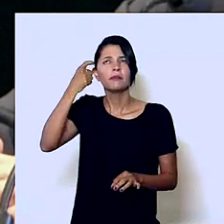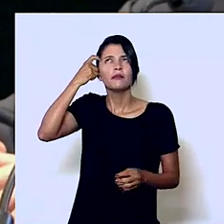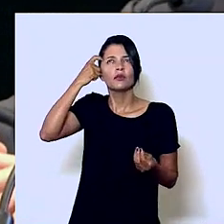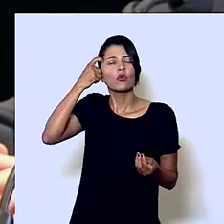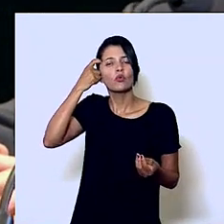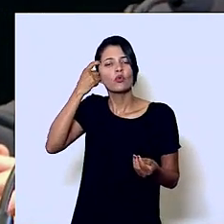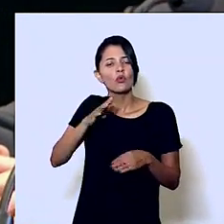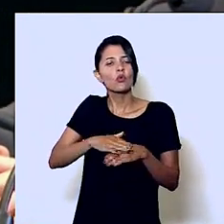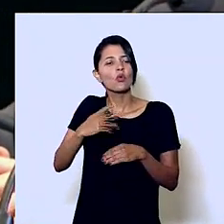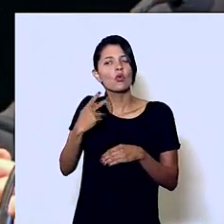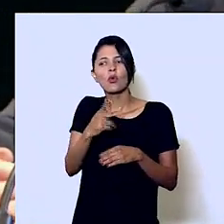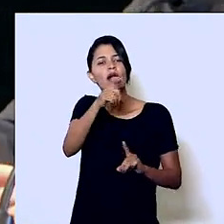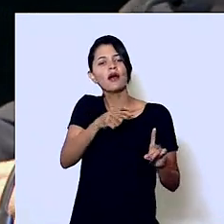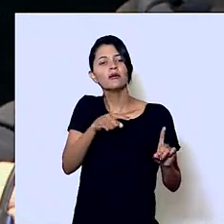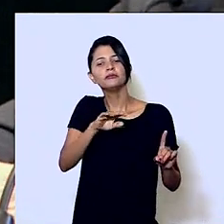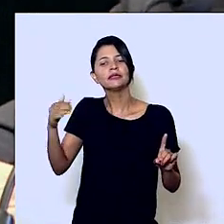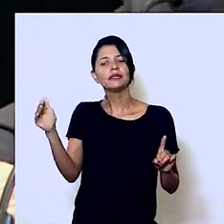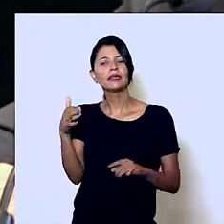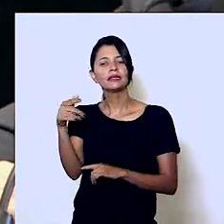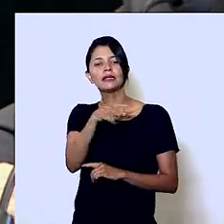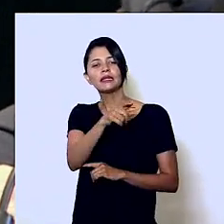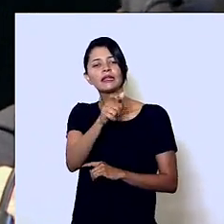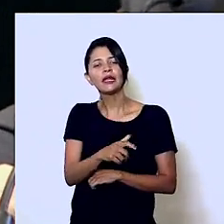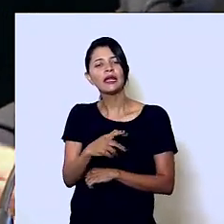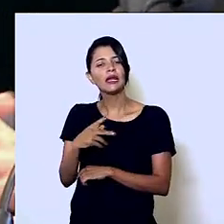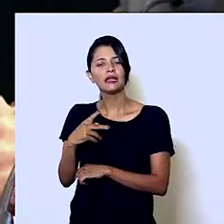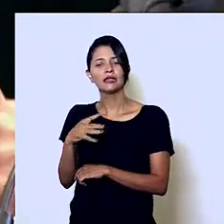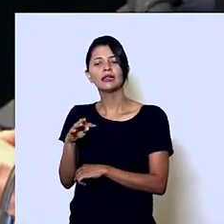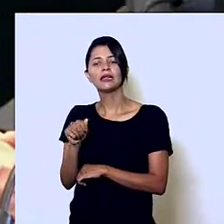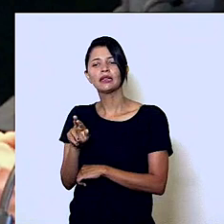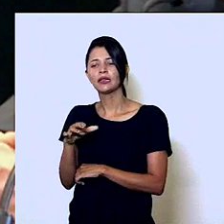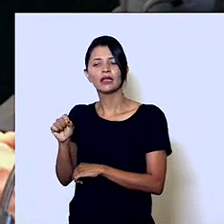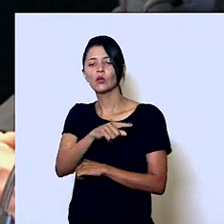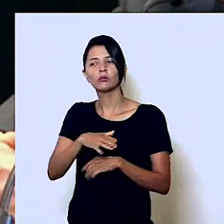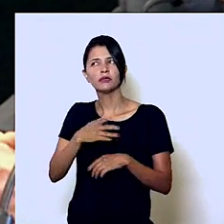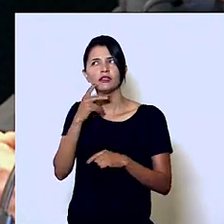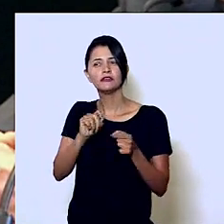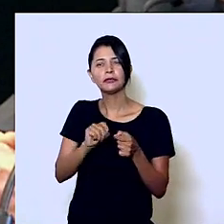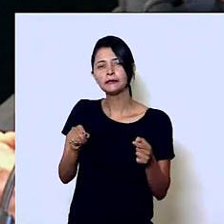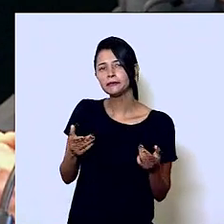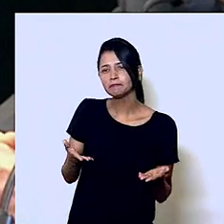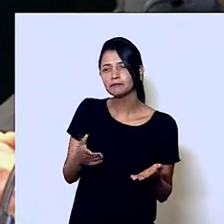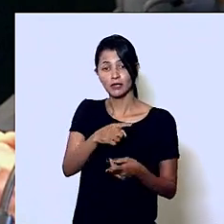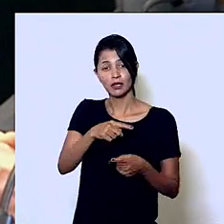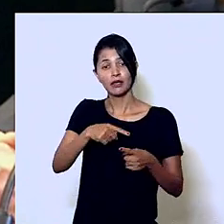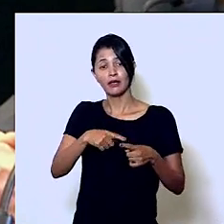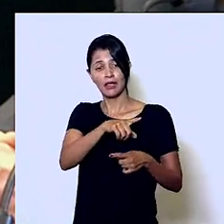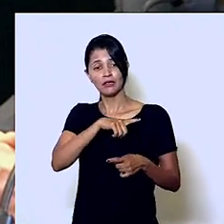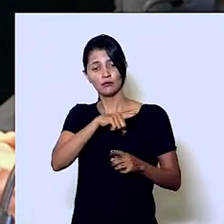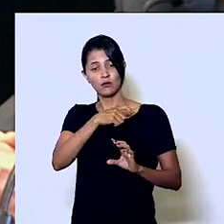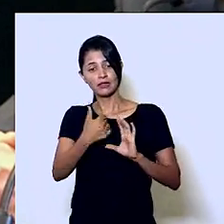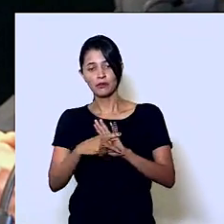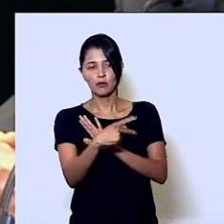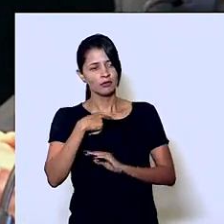Paulo Tarso nessa cerimônia. Porque ele tinha uma característica que sempre me admirou muito, de